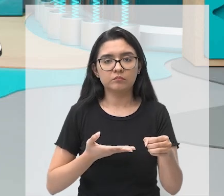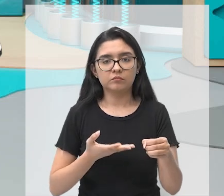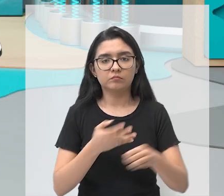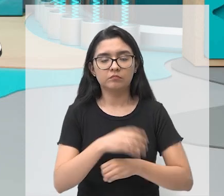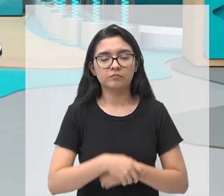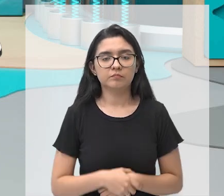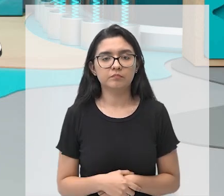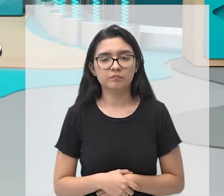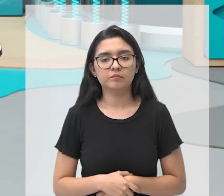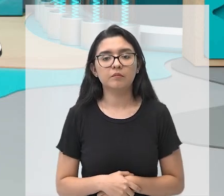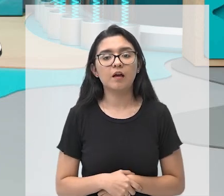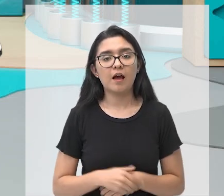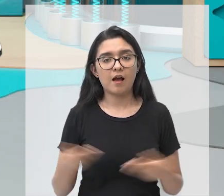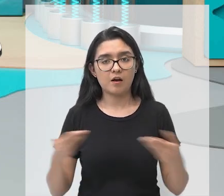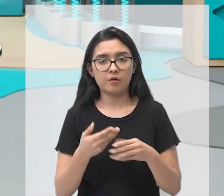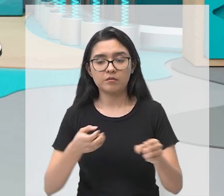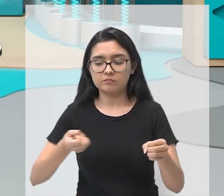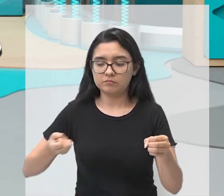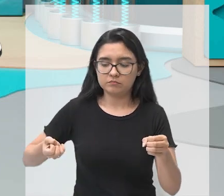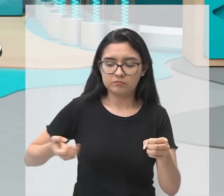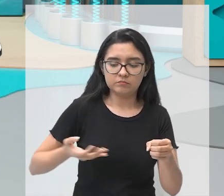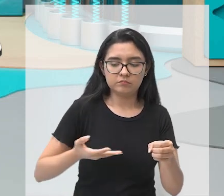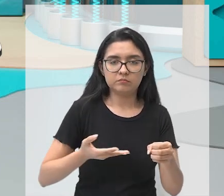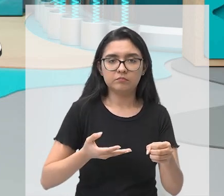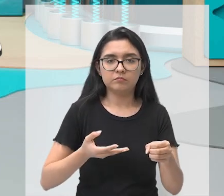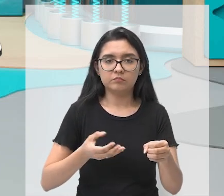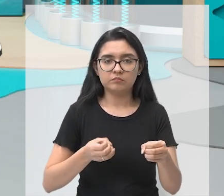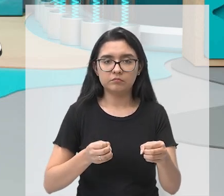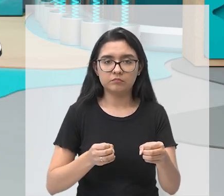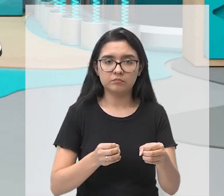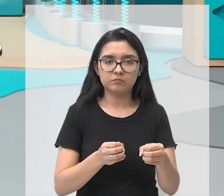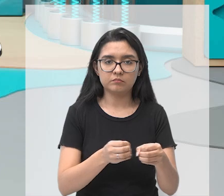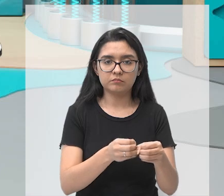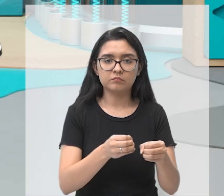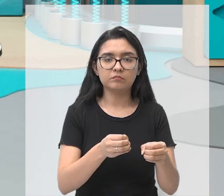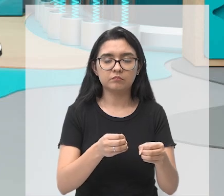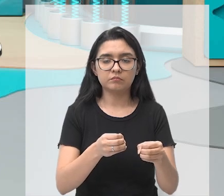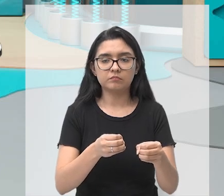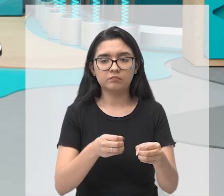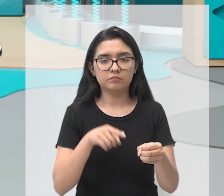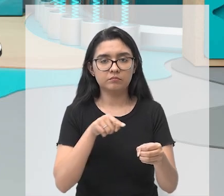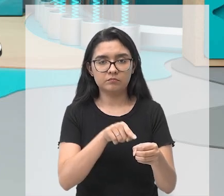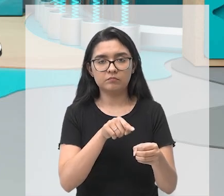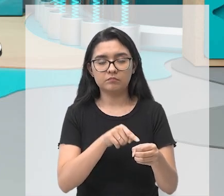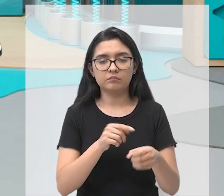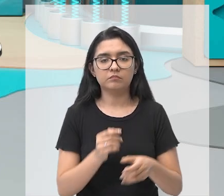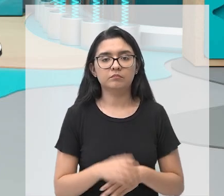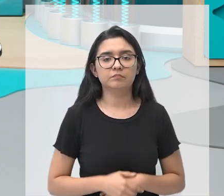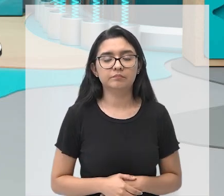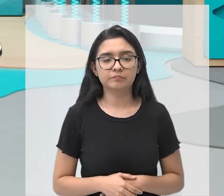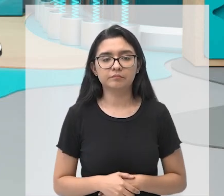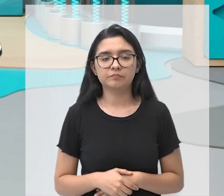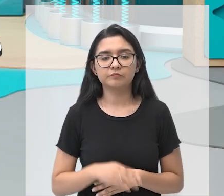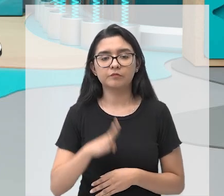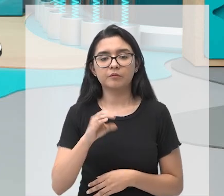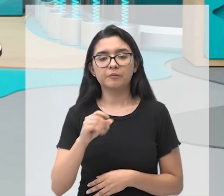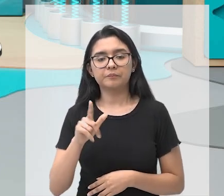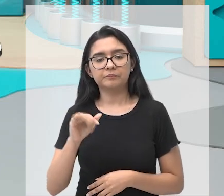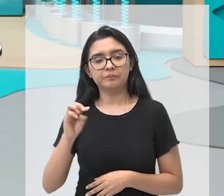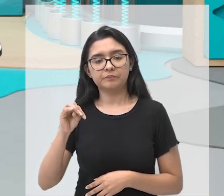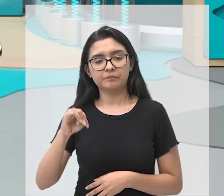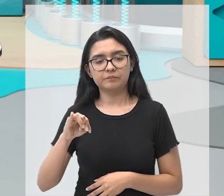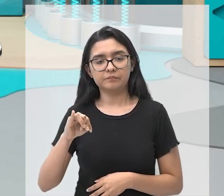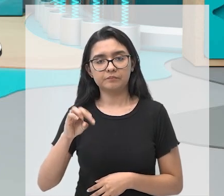gente tem que lançar as bochas para que elas fiquem mais próximo possível dessa bolinha inicial, do bolim, perfeito?